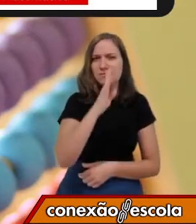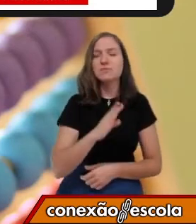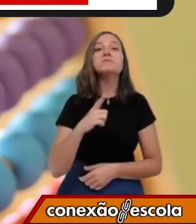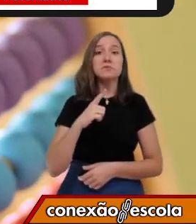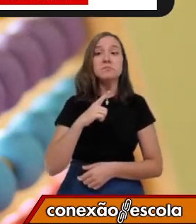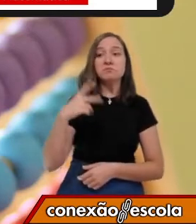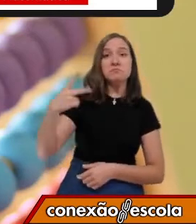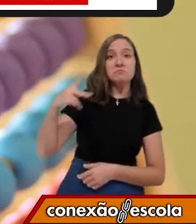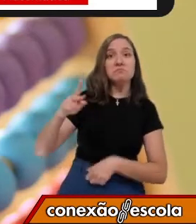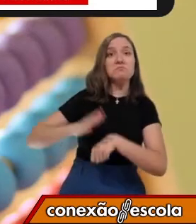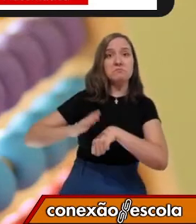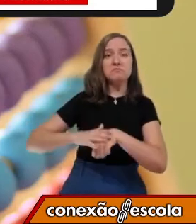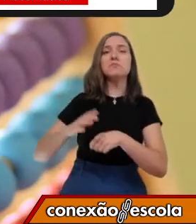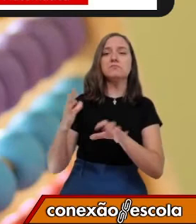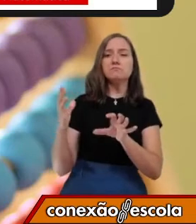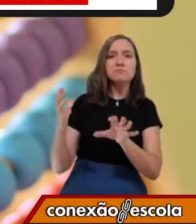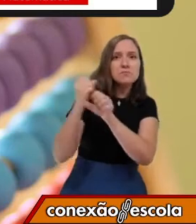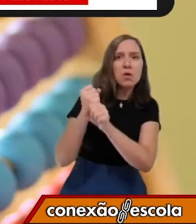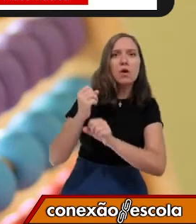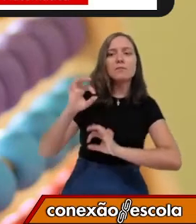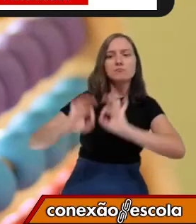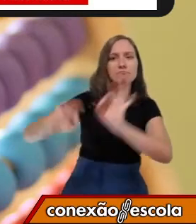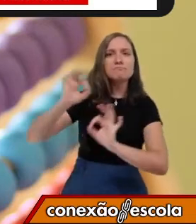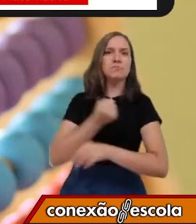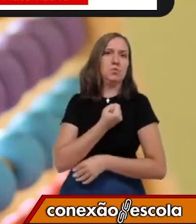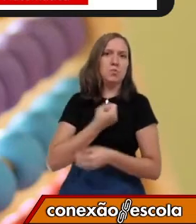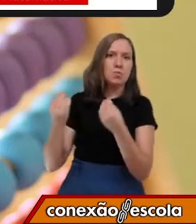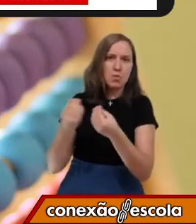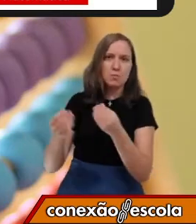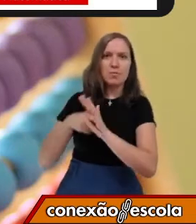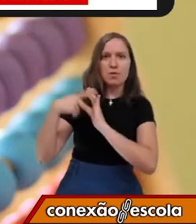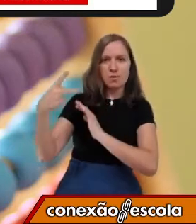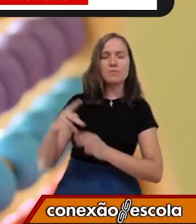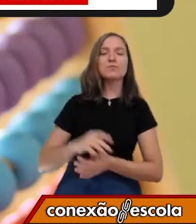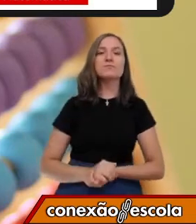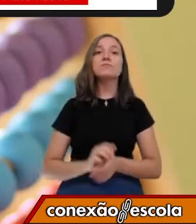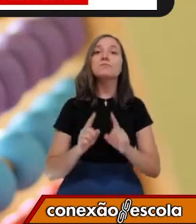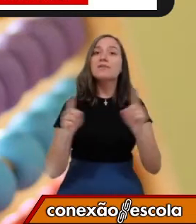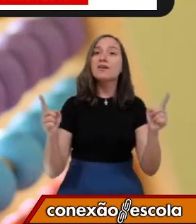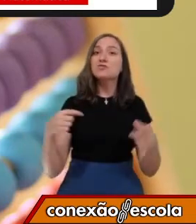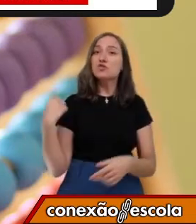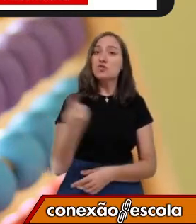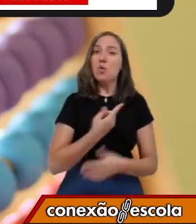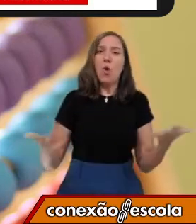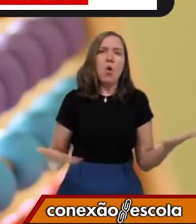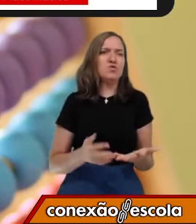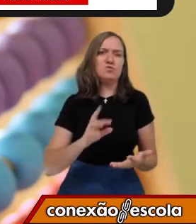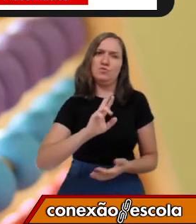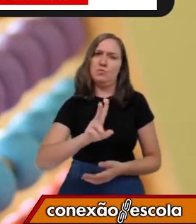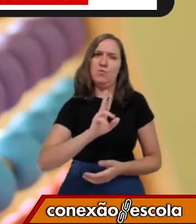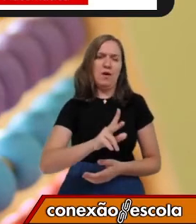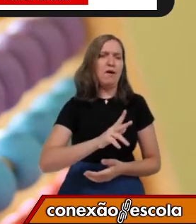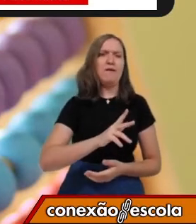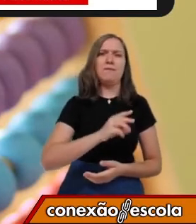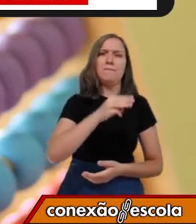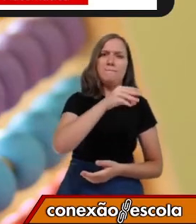próprio sistema de numeração. Mas hoje a gente utiliza não o sistema de numeração maia, não o sistema de numeração romano. Aliás,